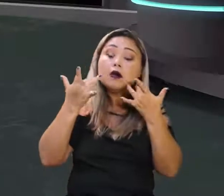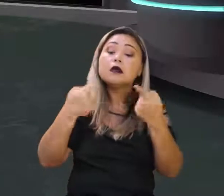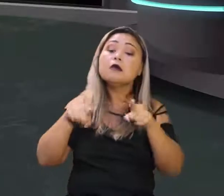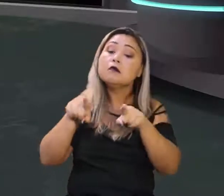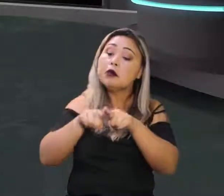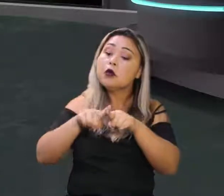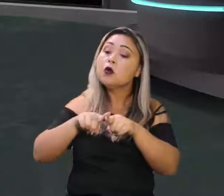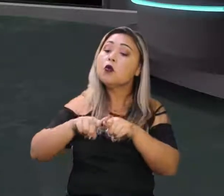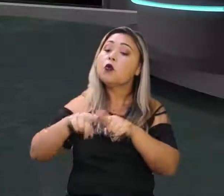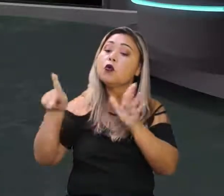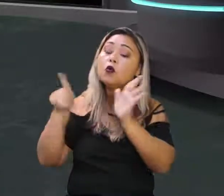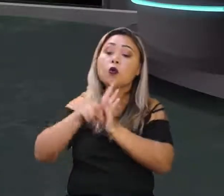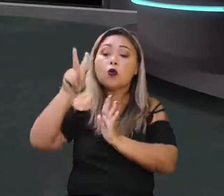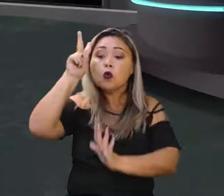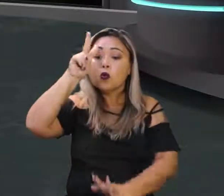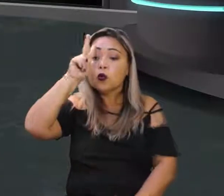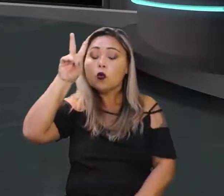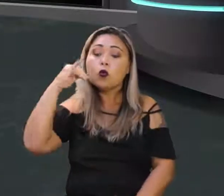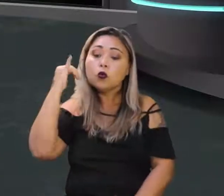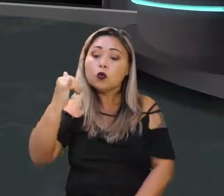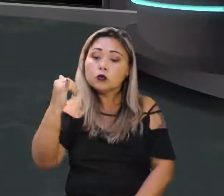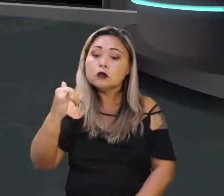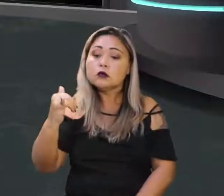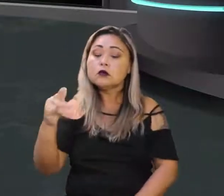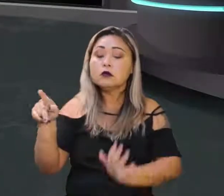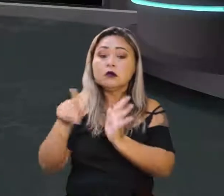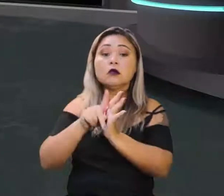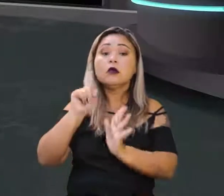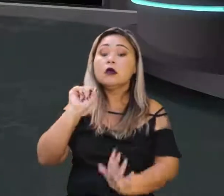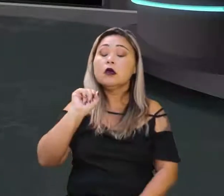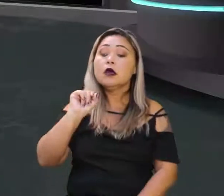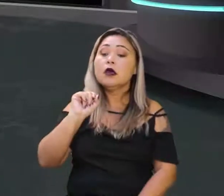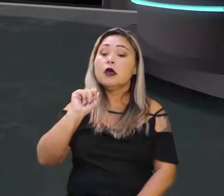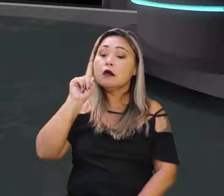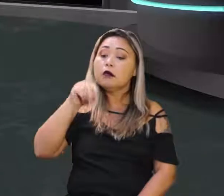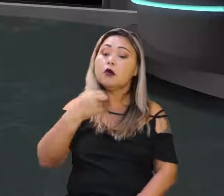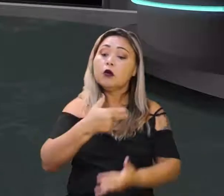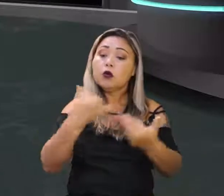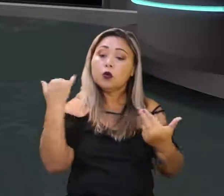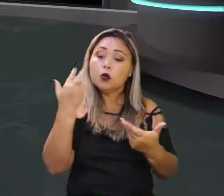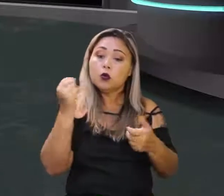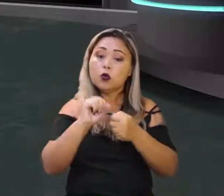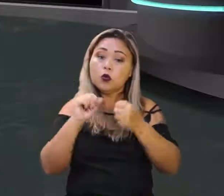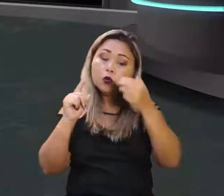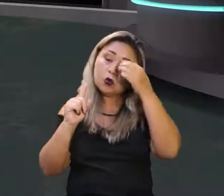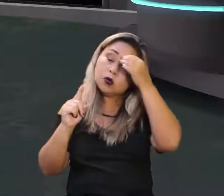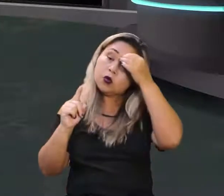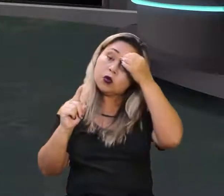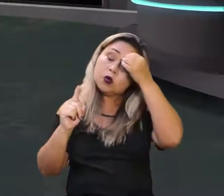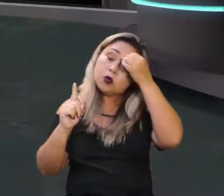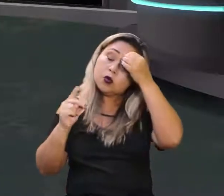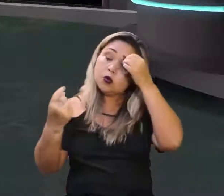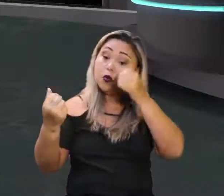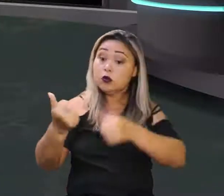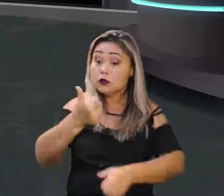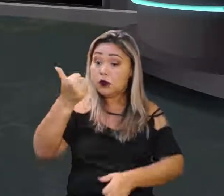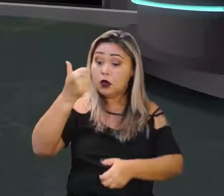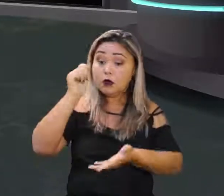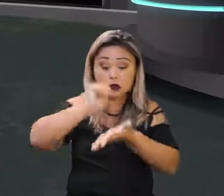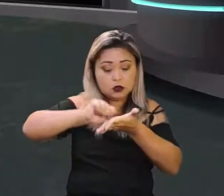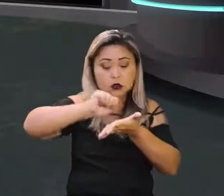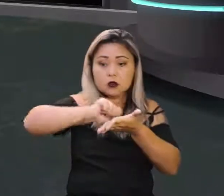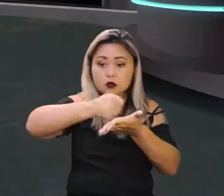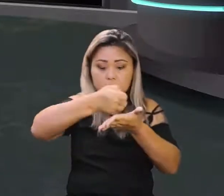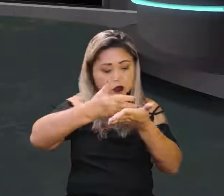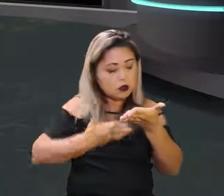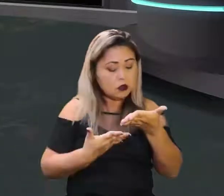coisa importante que eu não queria deixar passar, que é o seguinte, as histórias, os primeiros